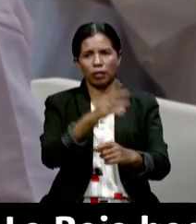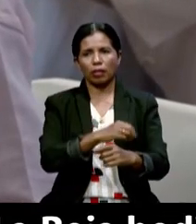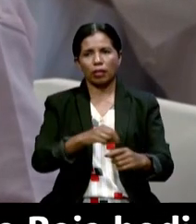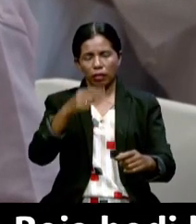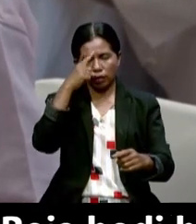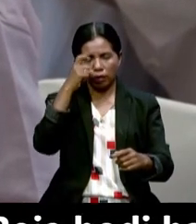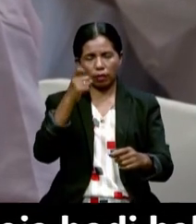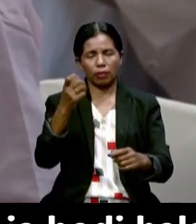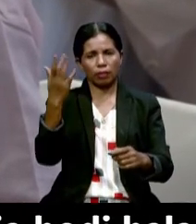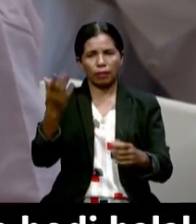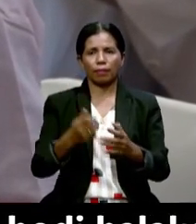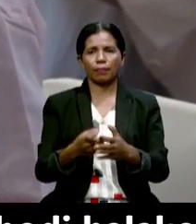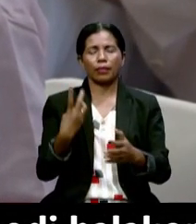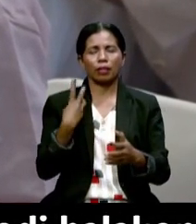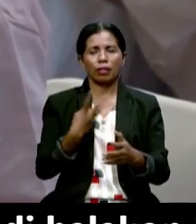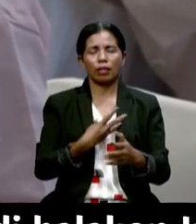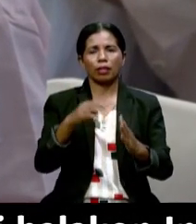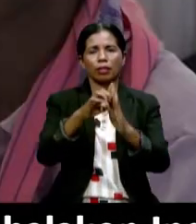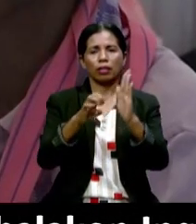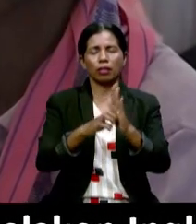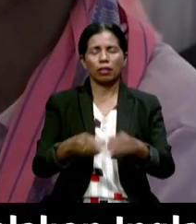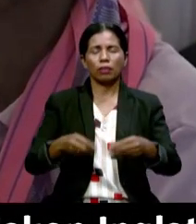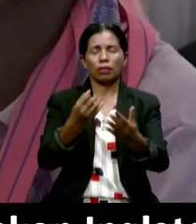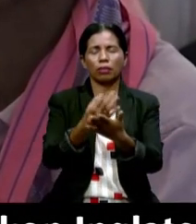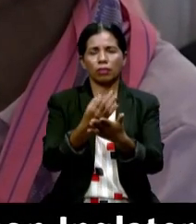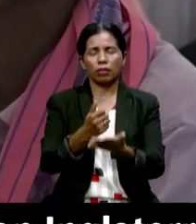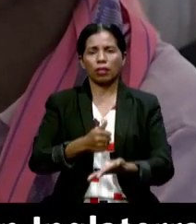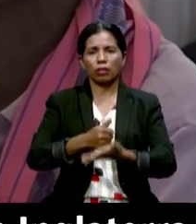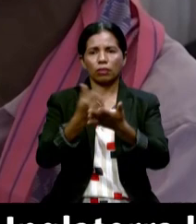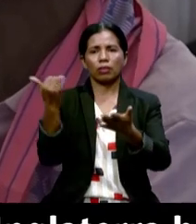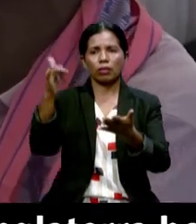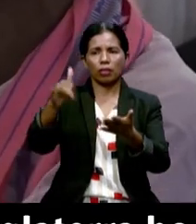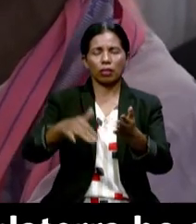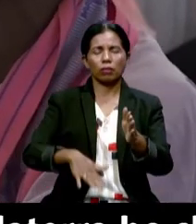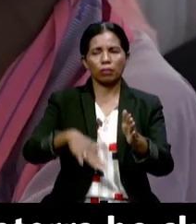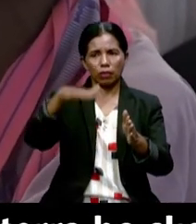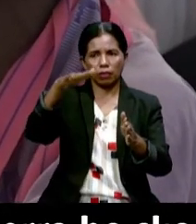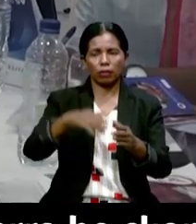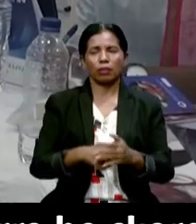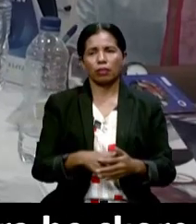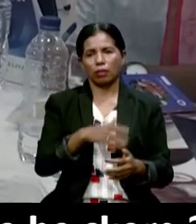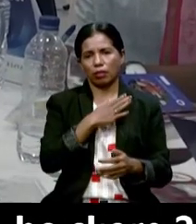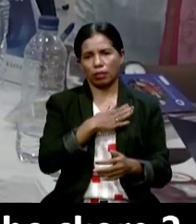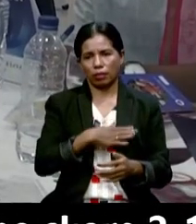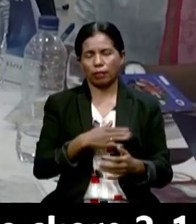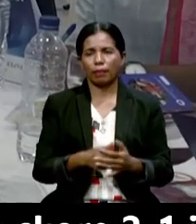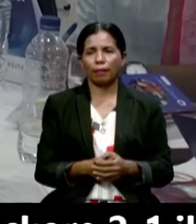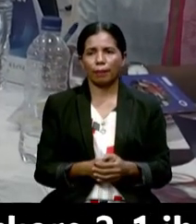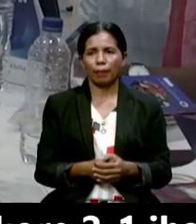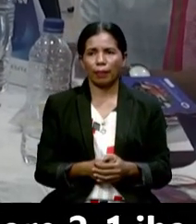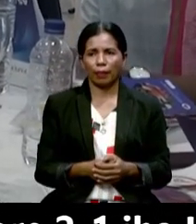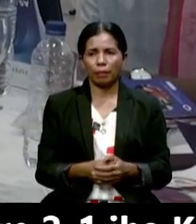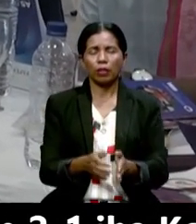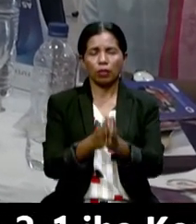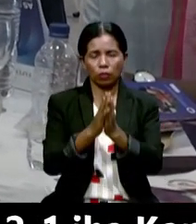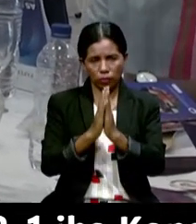aí no bar, né? E teria, ah, está no fone de costa, então, para a Júlia, se sai embora. Coitado. E lembra que eu sou